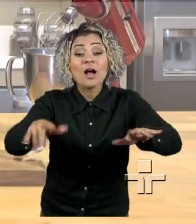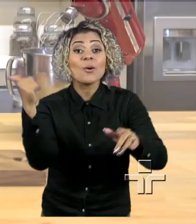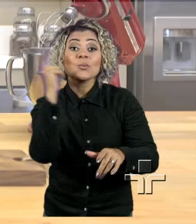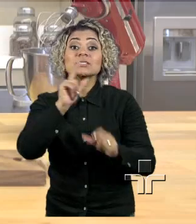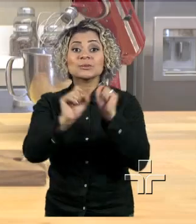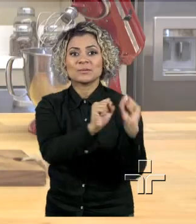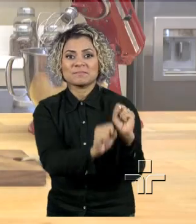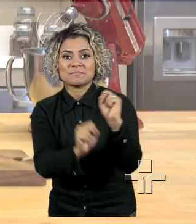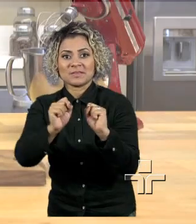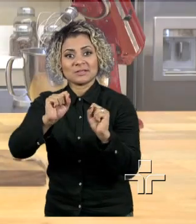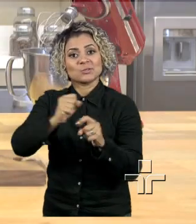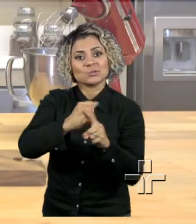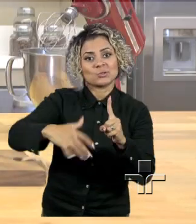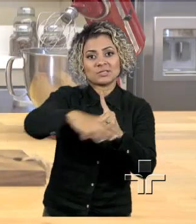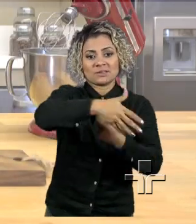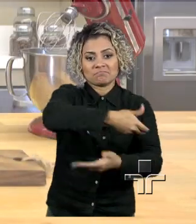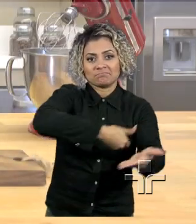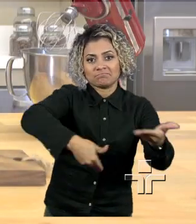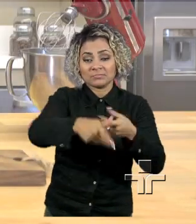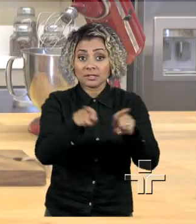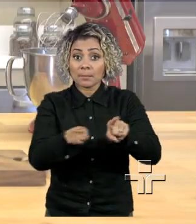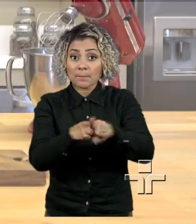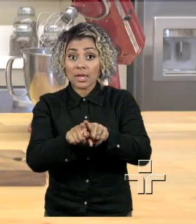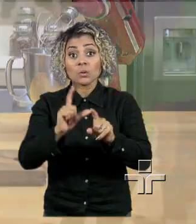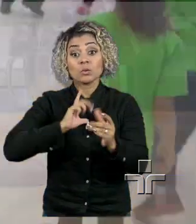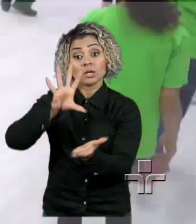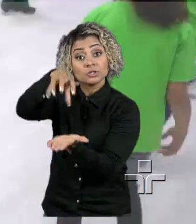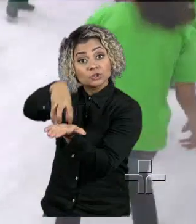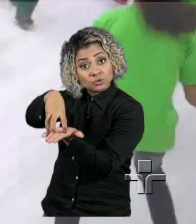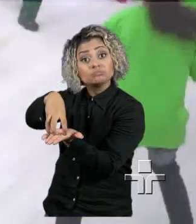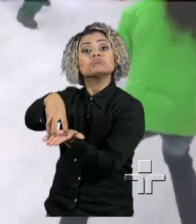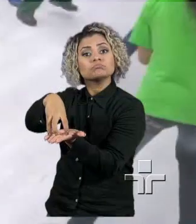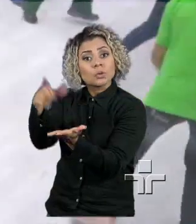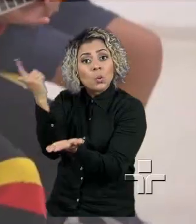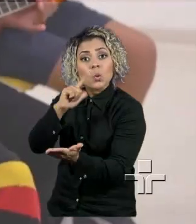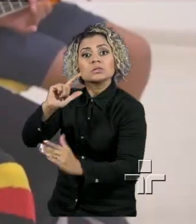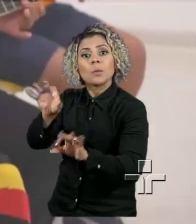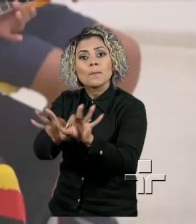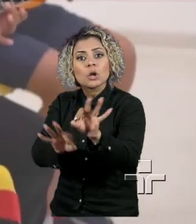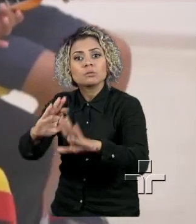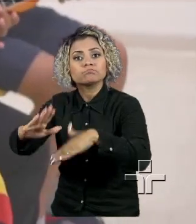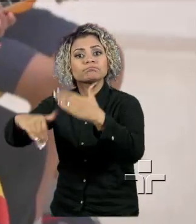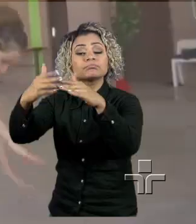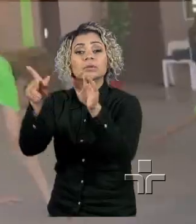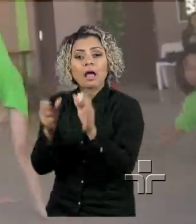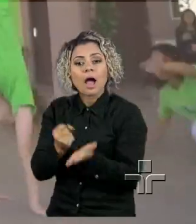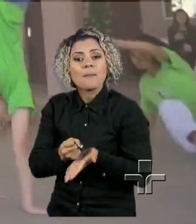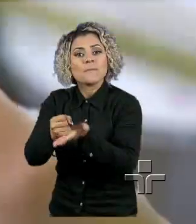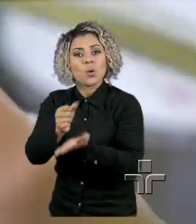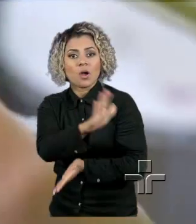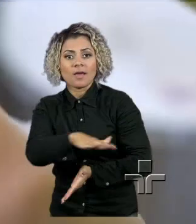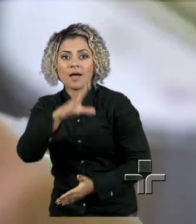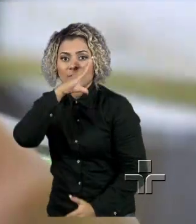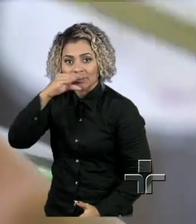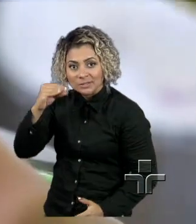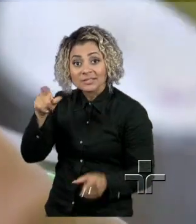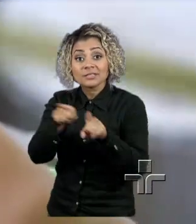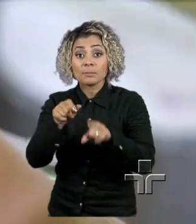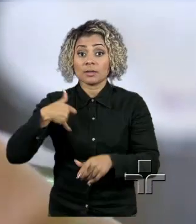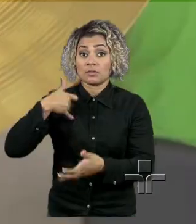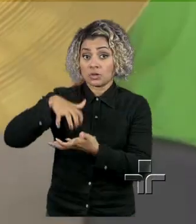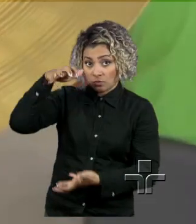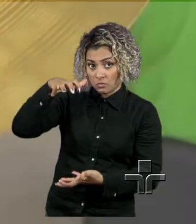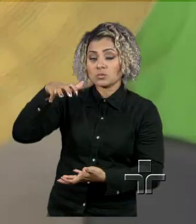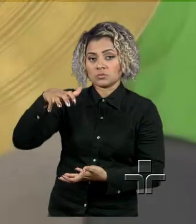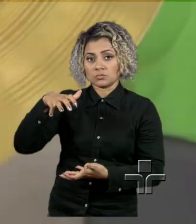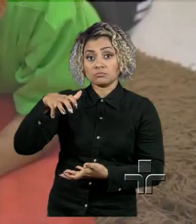o empreendimento social, por intermédio de um instituto que desenvolve projetos de apoio a crianças, adolescentes e